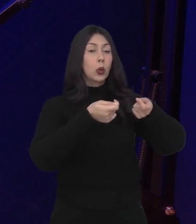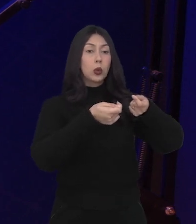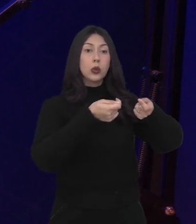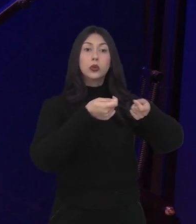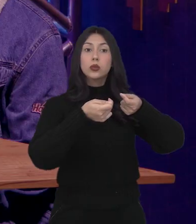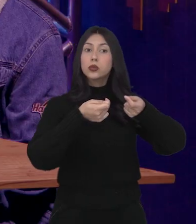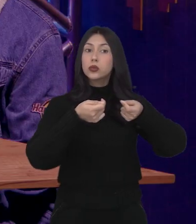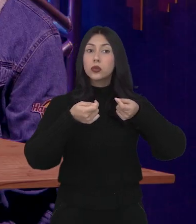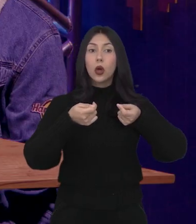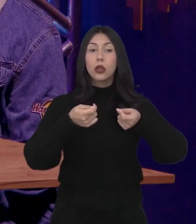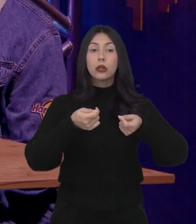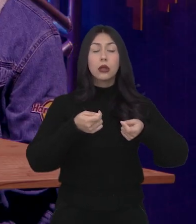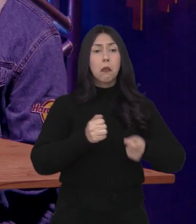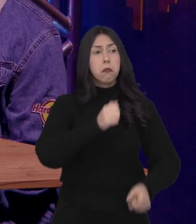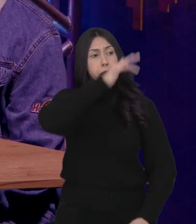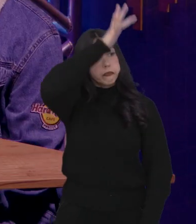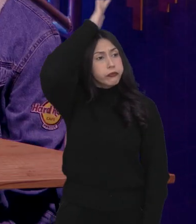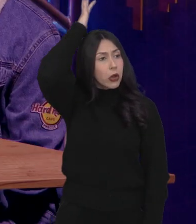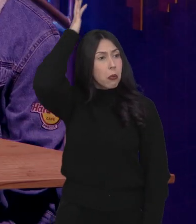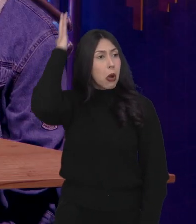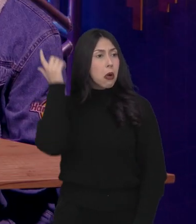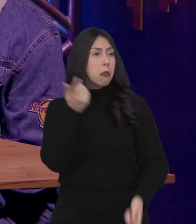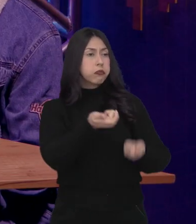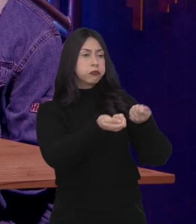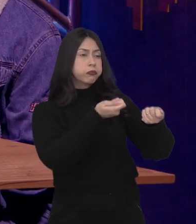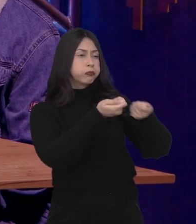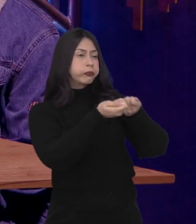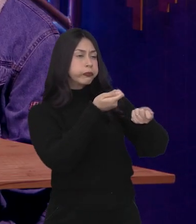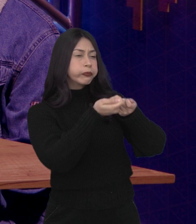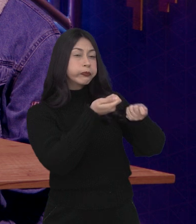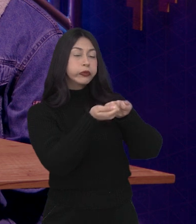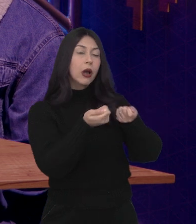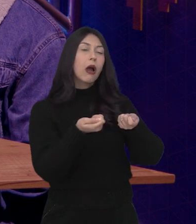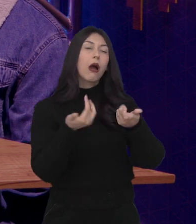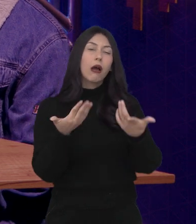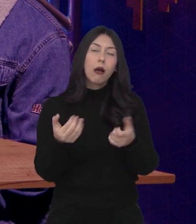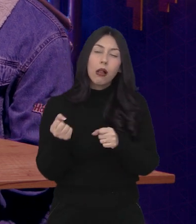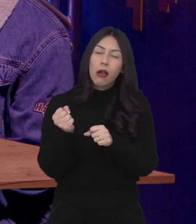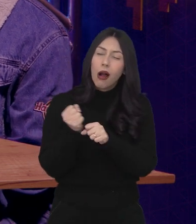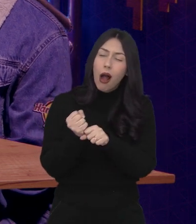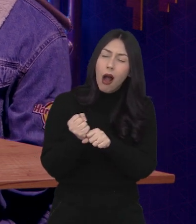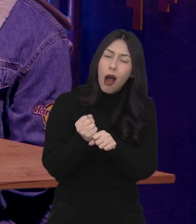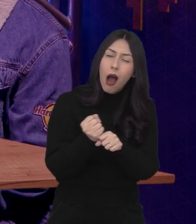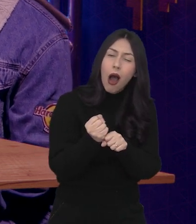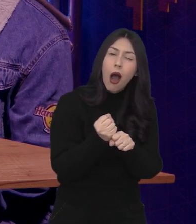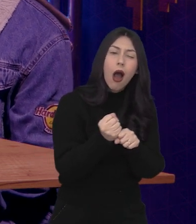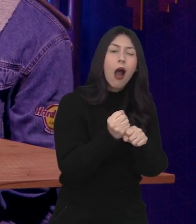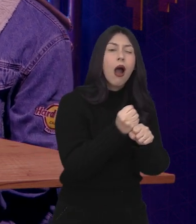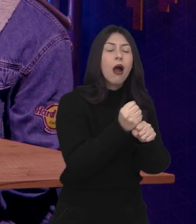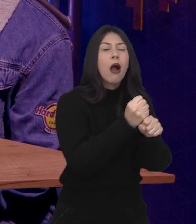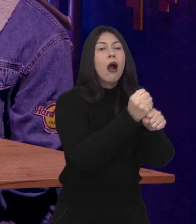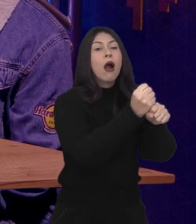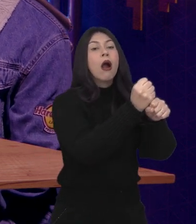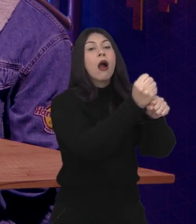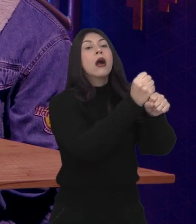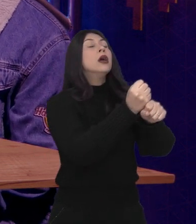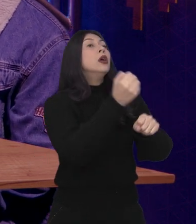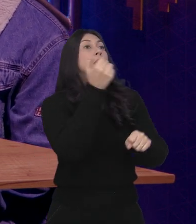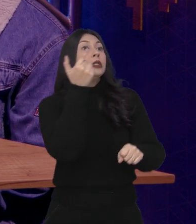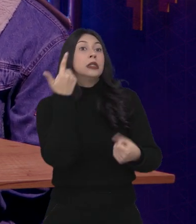começou a fazer sobre a Grécia. Então, só depois de muito tempo também, depois da Grécia ela